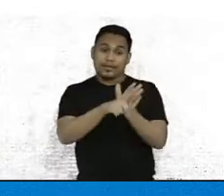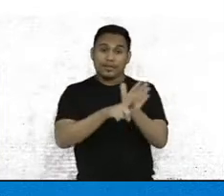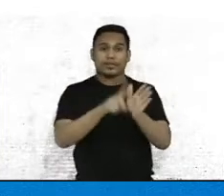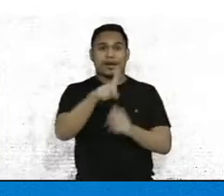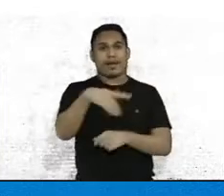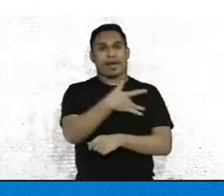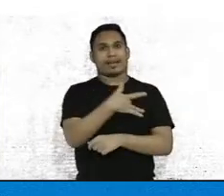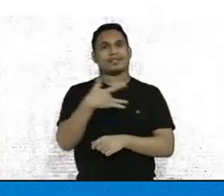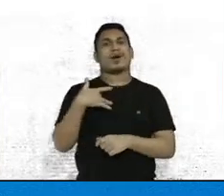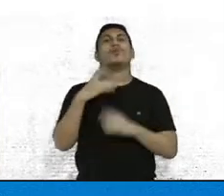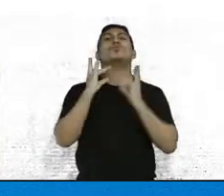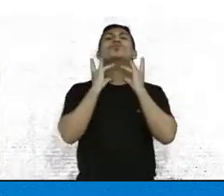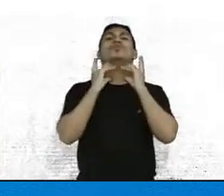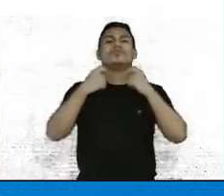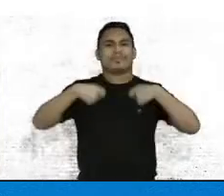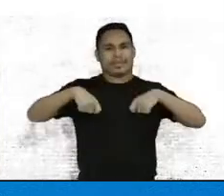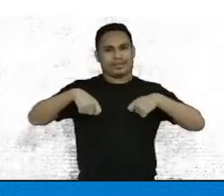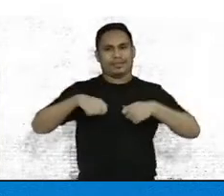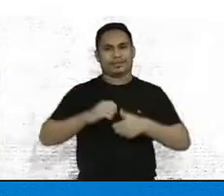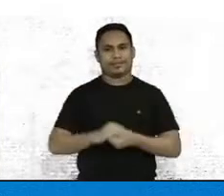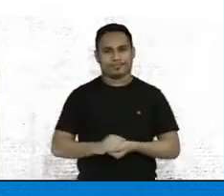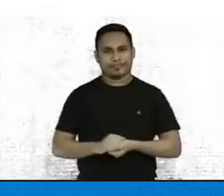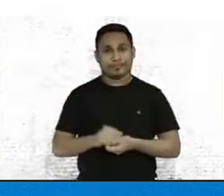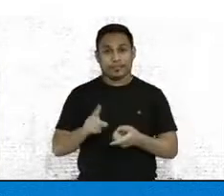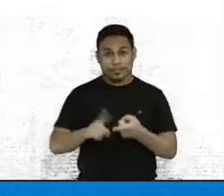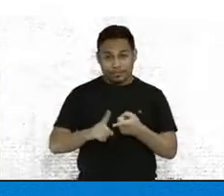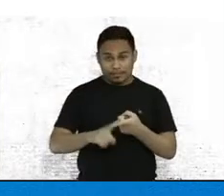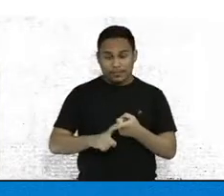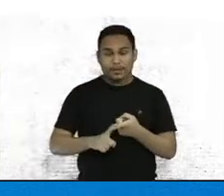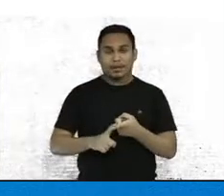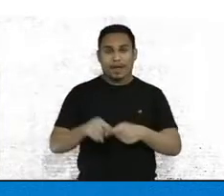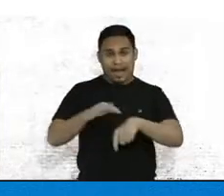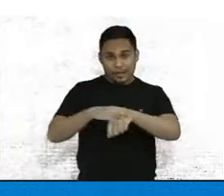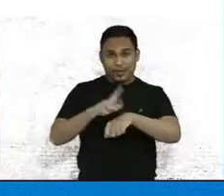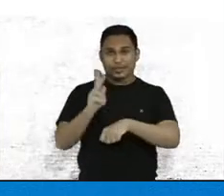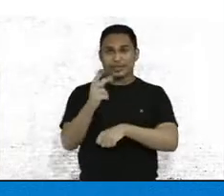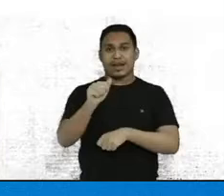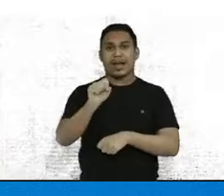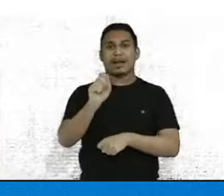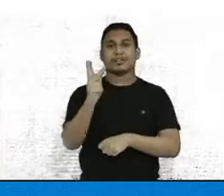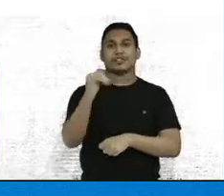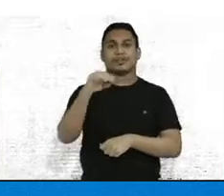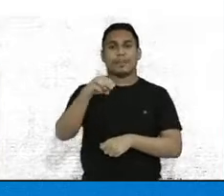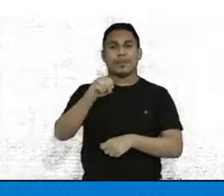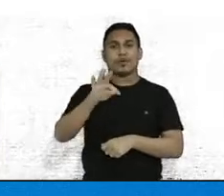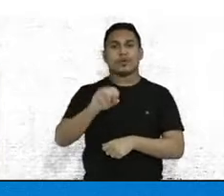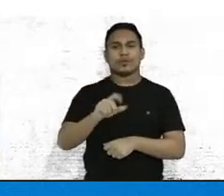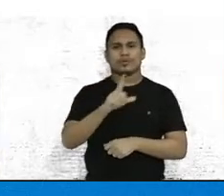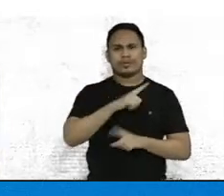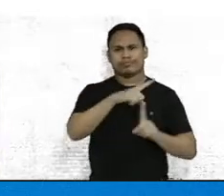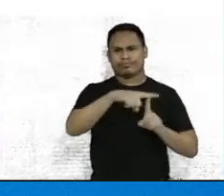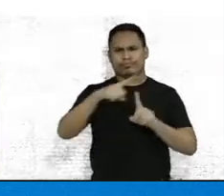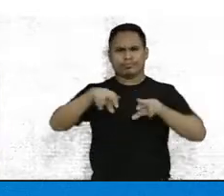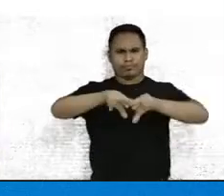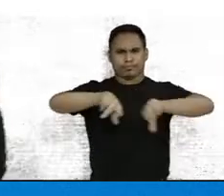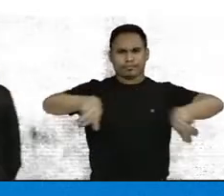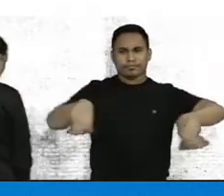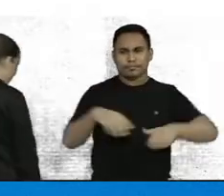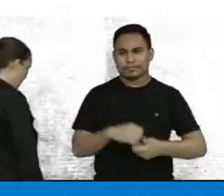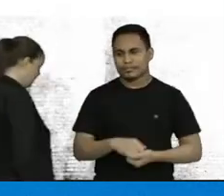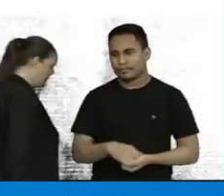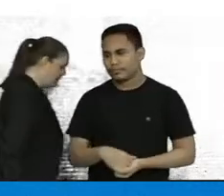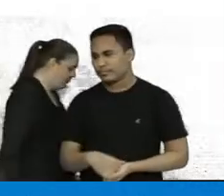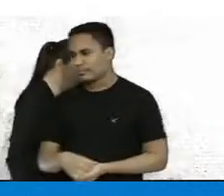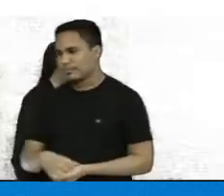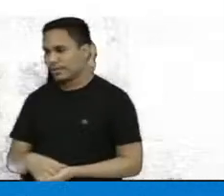tá? Mesmo na doença de Hashimoto, existem subtipos, tá? Existem subtipos diferentes,